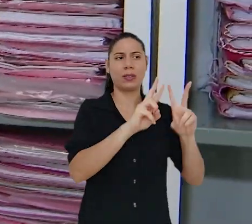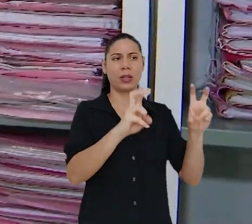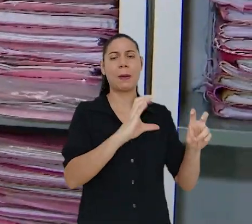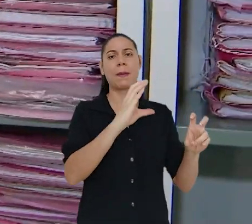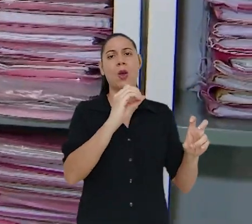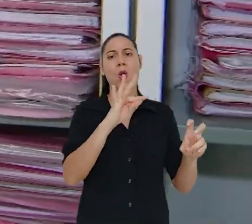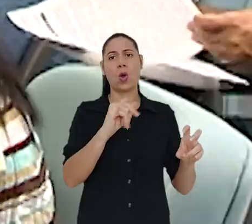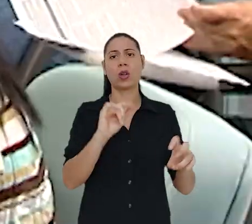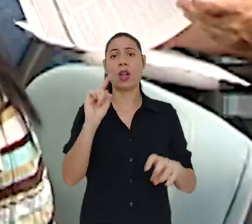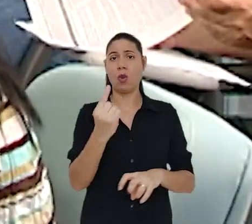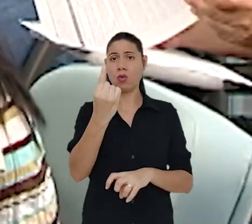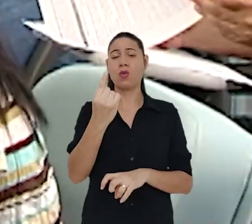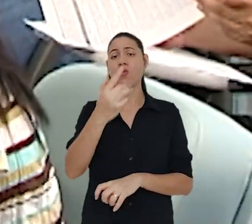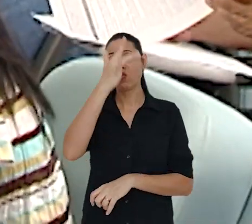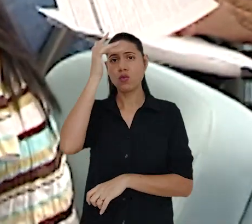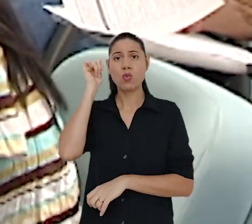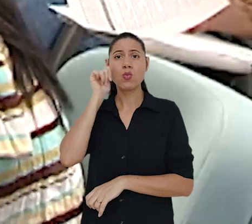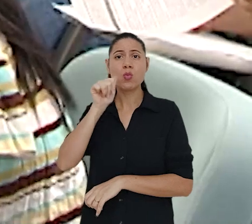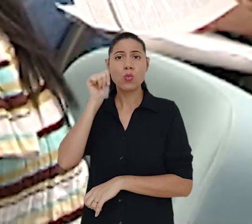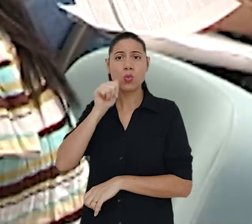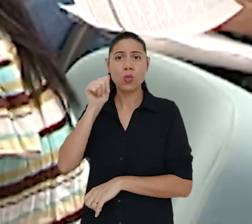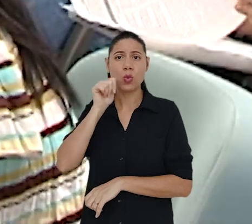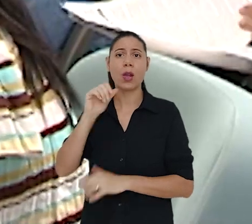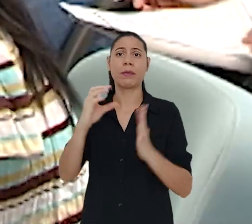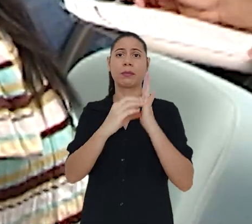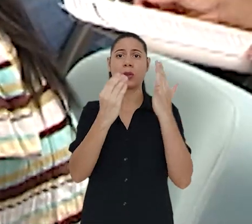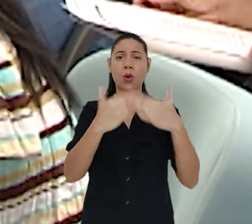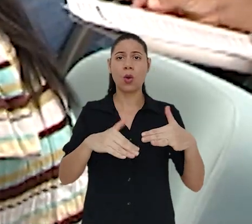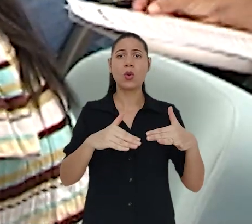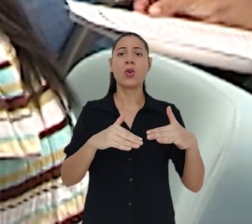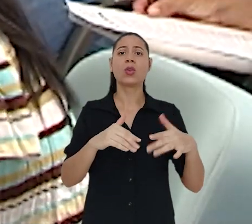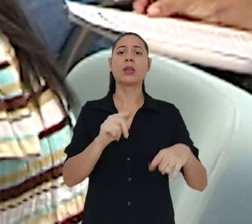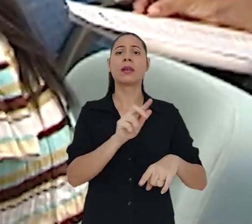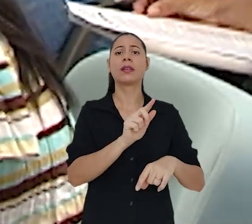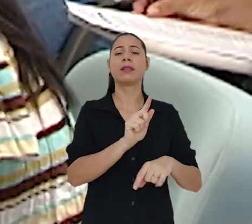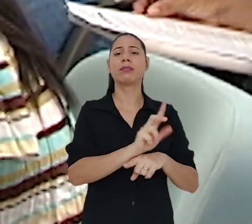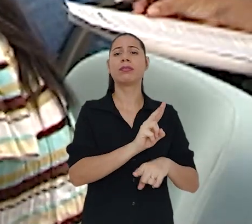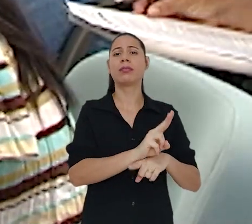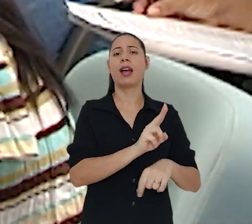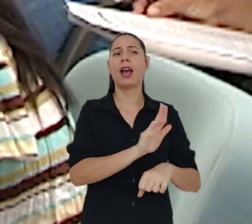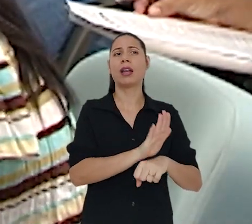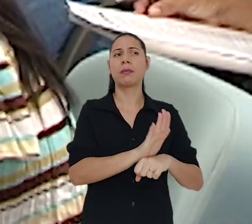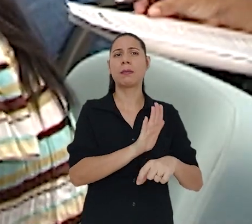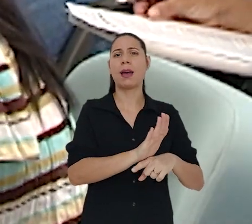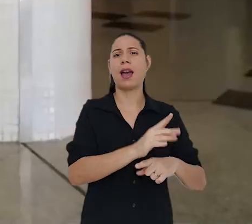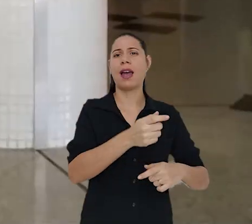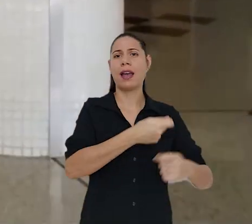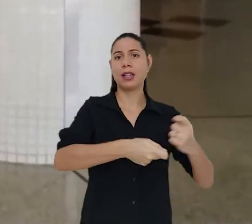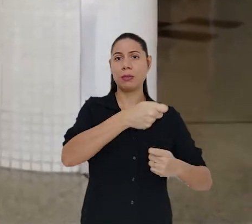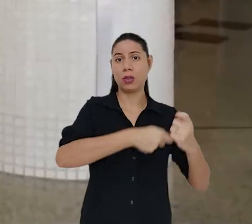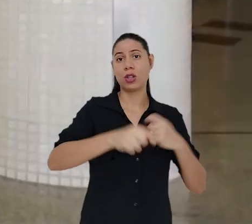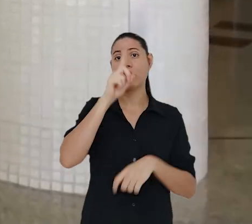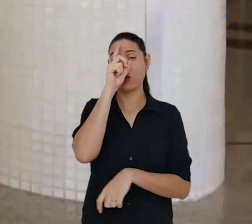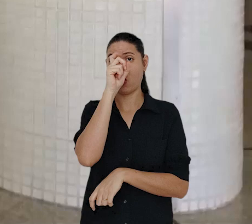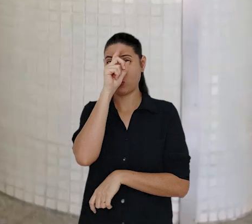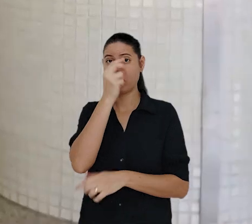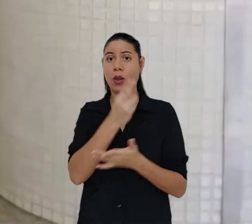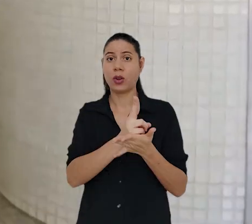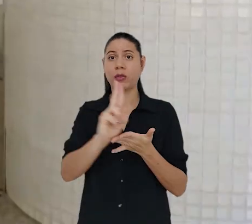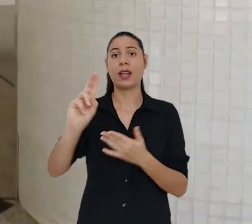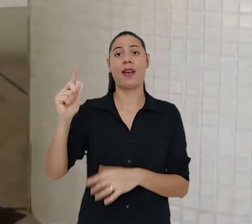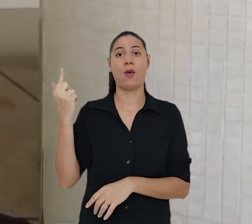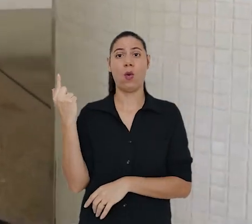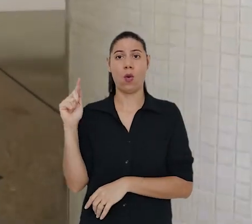de cotas. Um deles foi de uma candidata que prestou concurso público para o cargo de assistente administrativo do Hospital das Clínicas